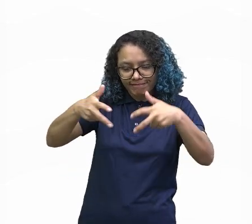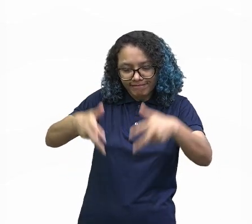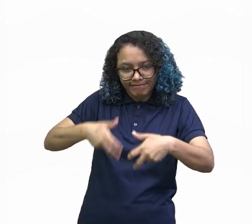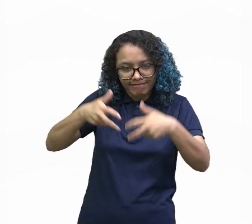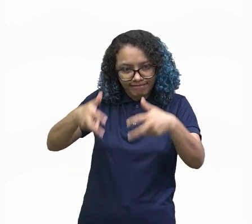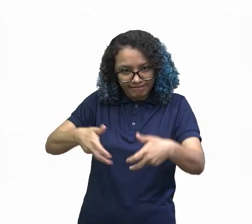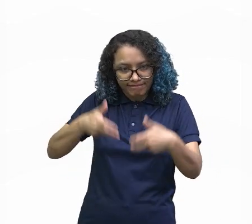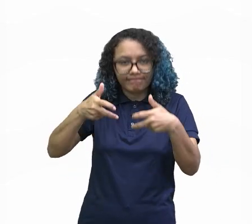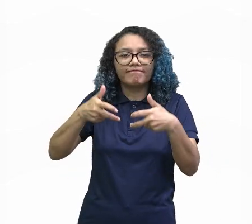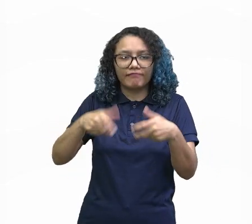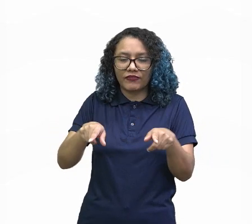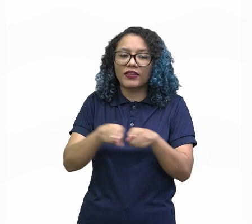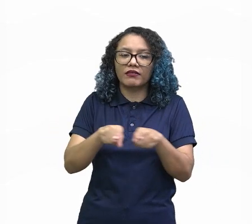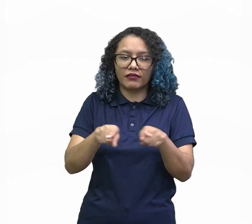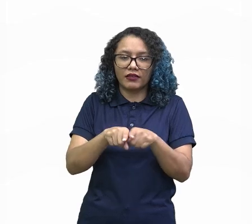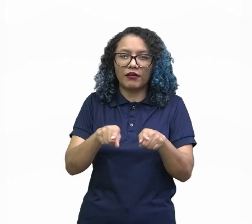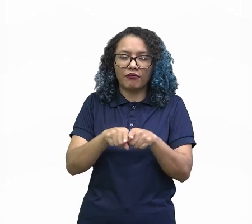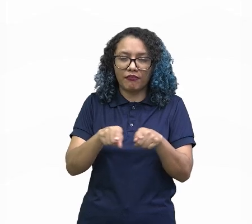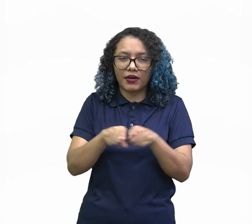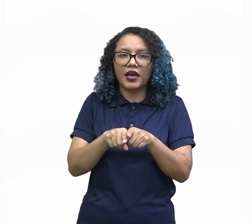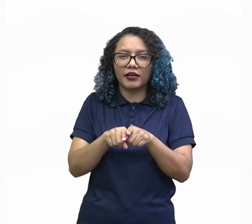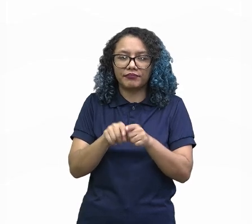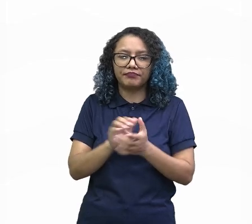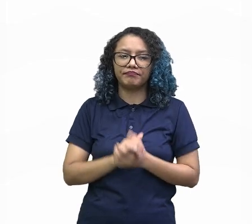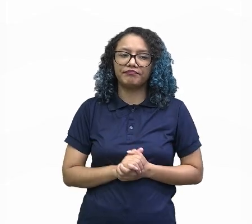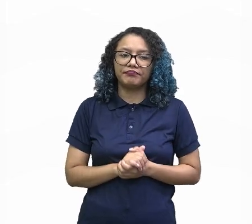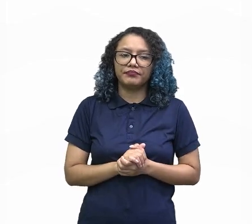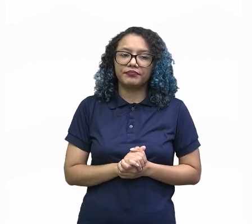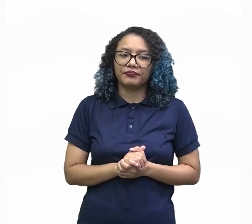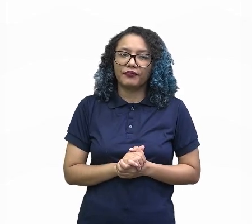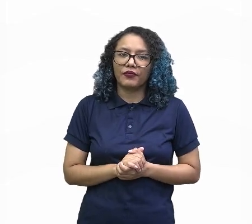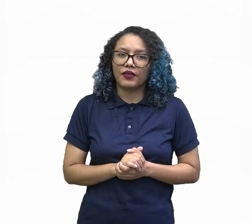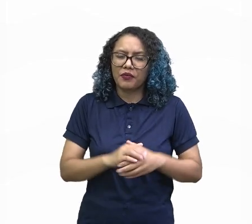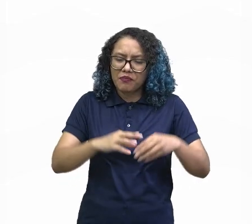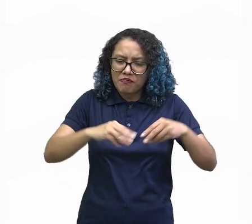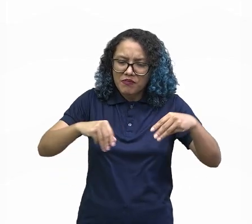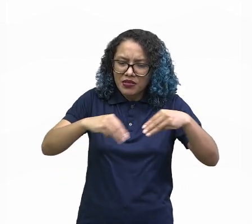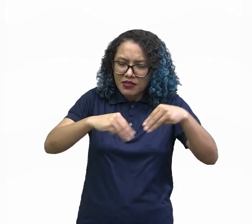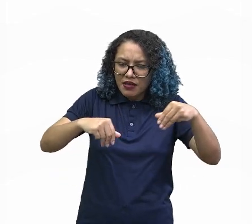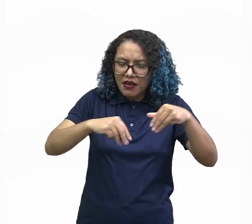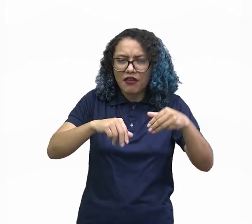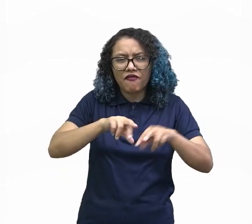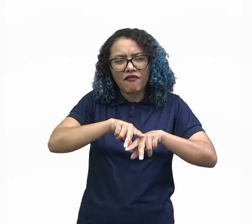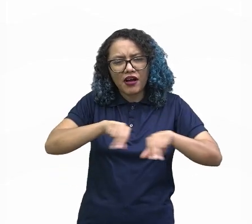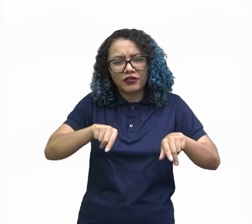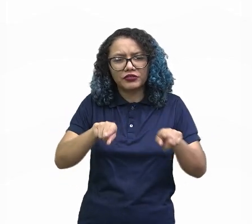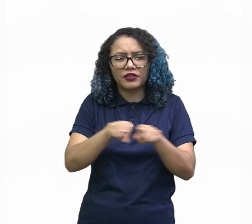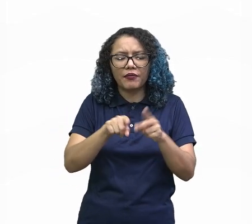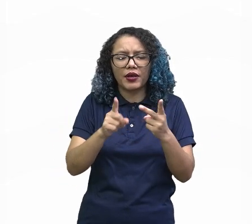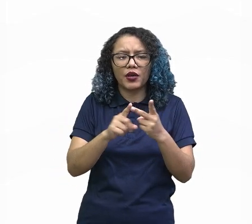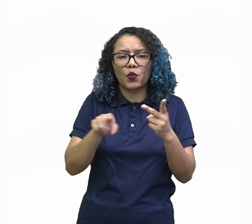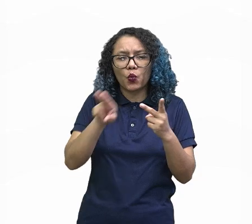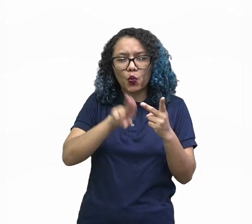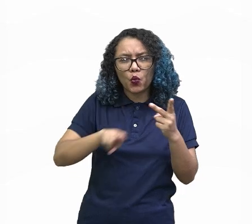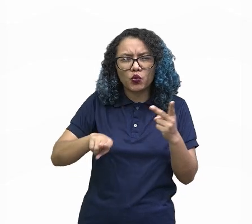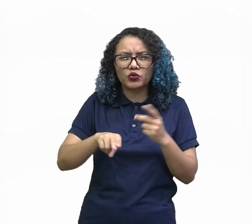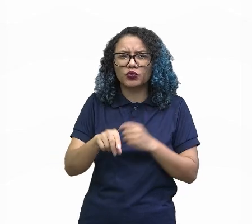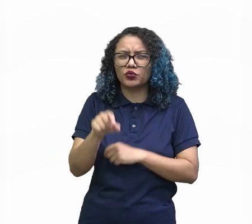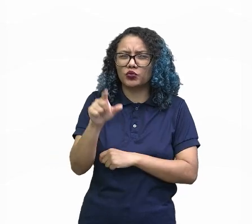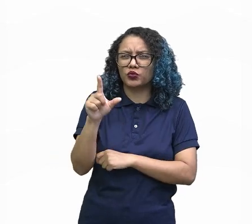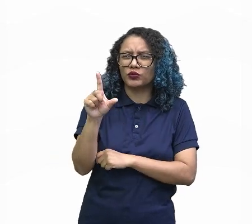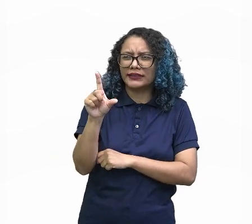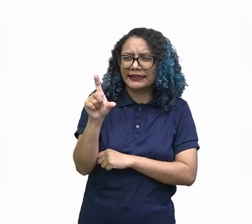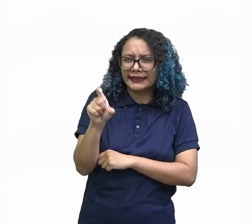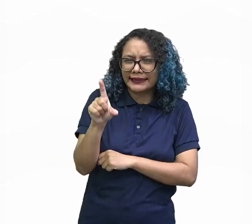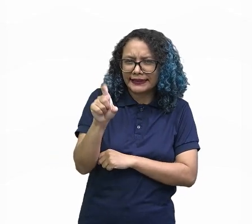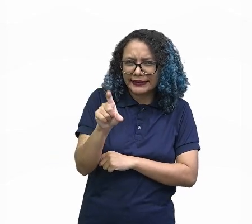ali também relacionada com a exploração de minérios, né, em alguns locais, uso de aerossóis, né,